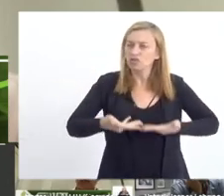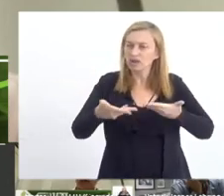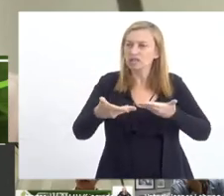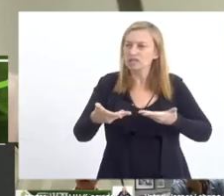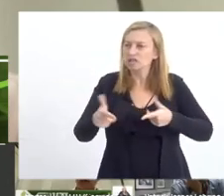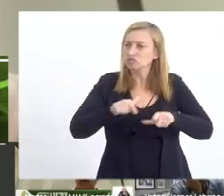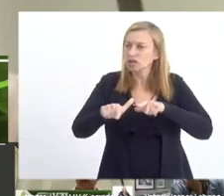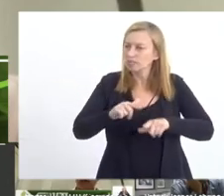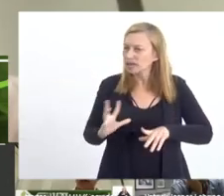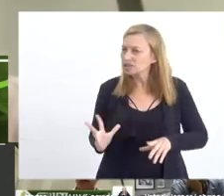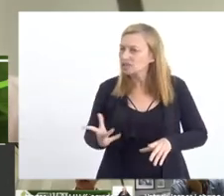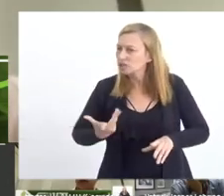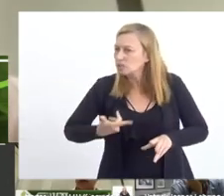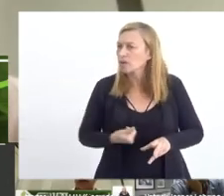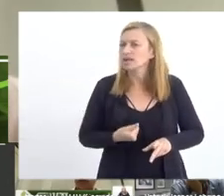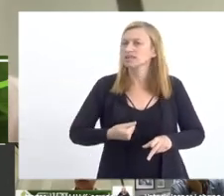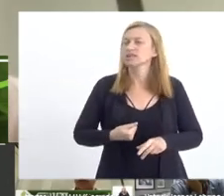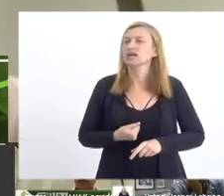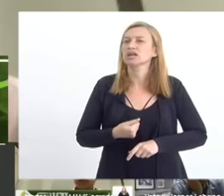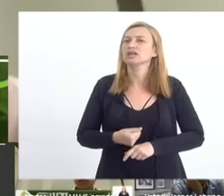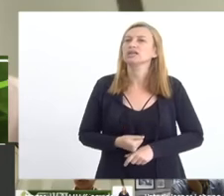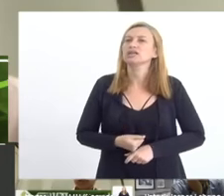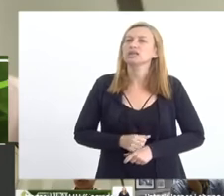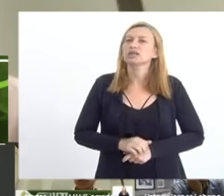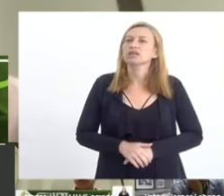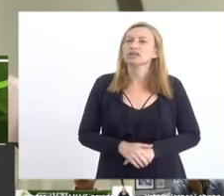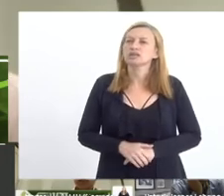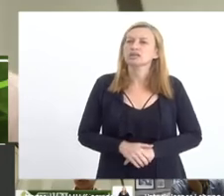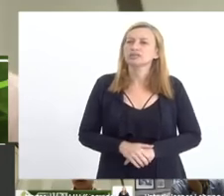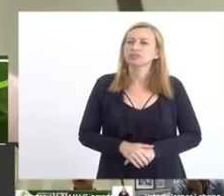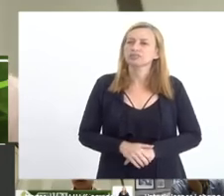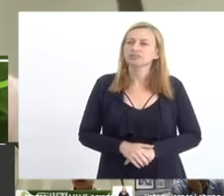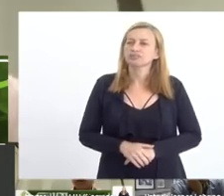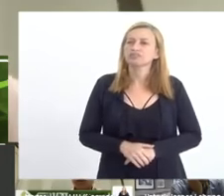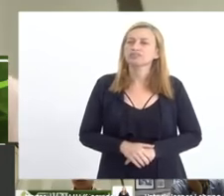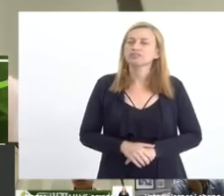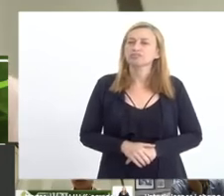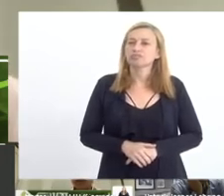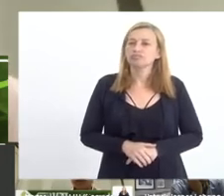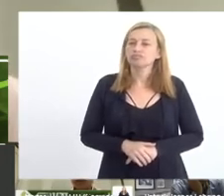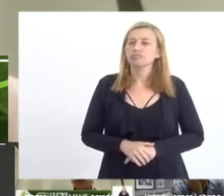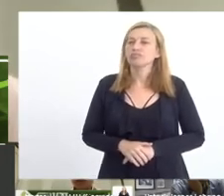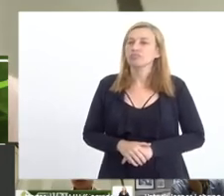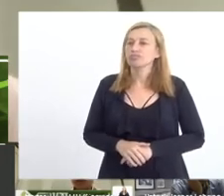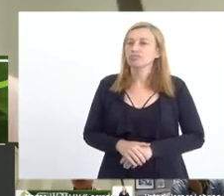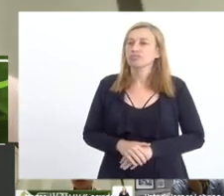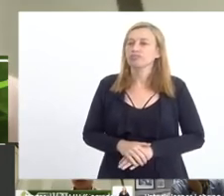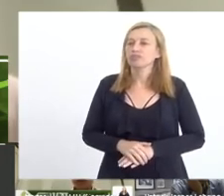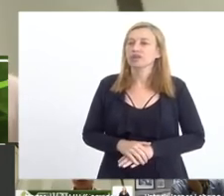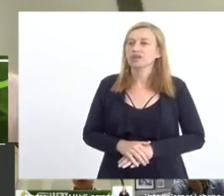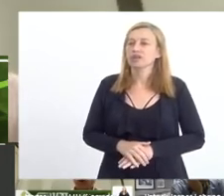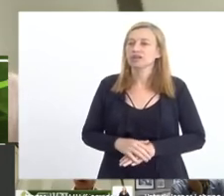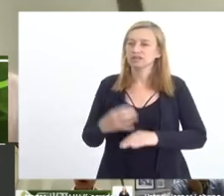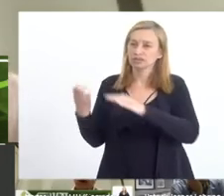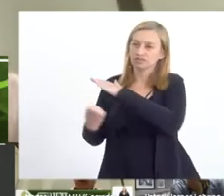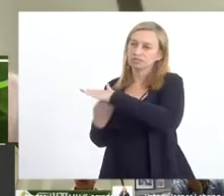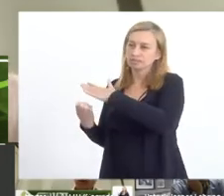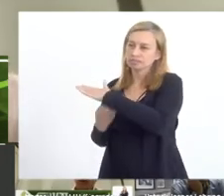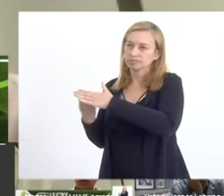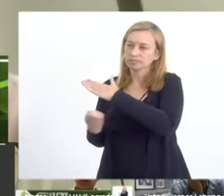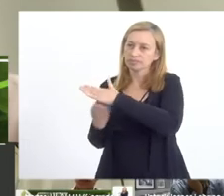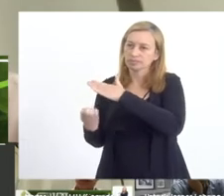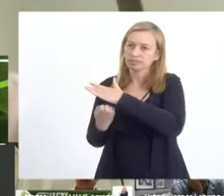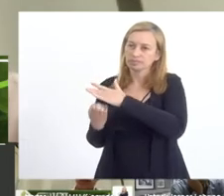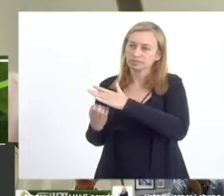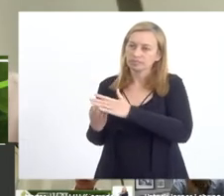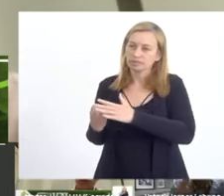de serviço e opções para os nossos passageiros e para a operação das companhias aéreas condizente com o aeroporto,